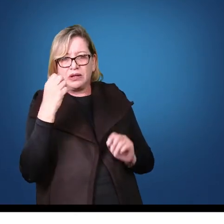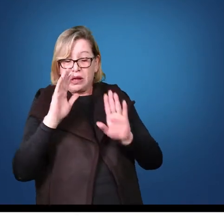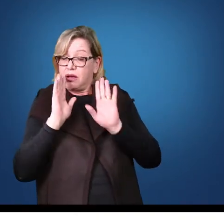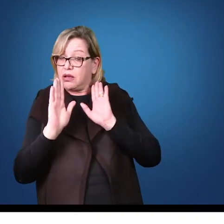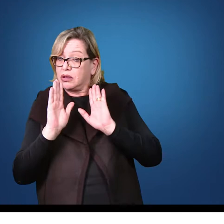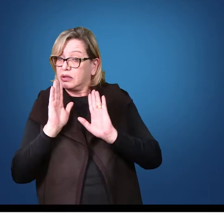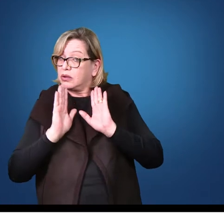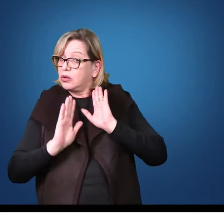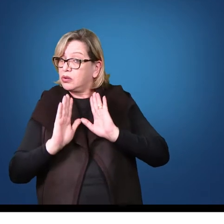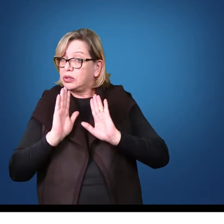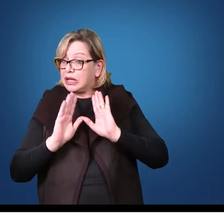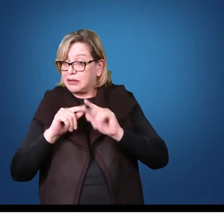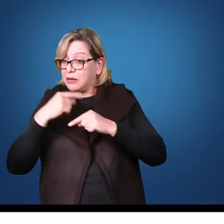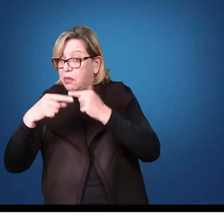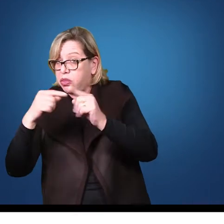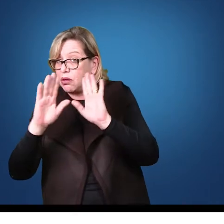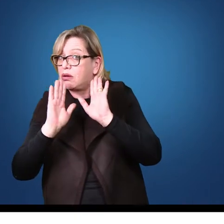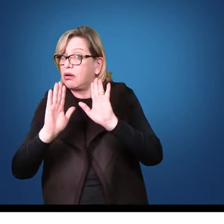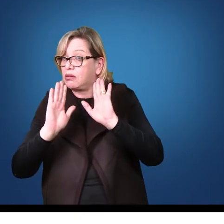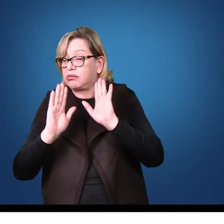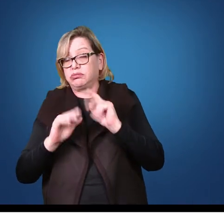Cuidado para não rolar o penhasco!